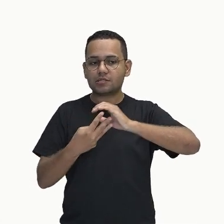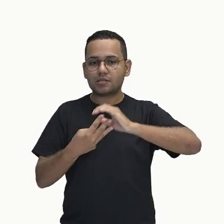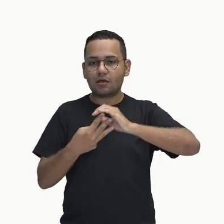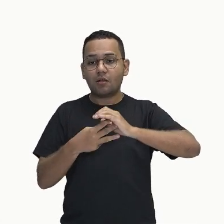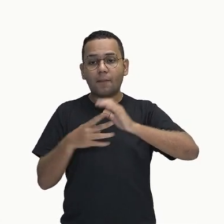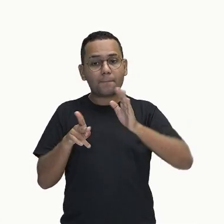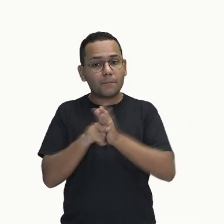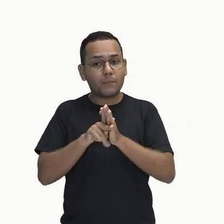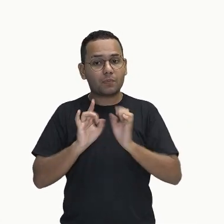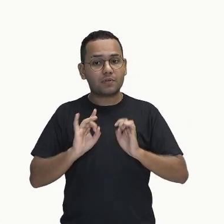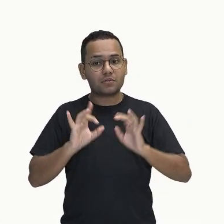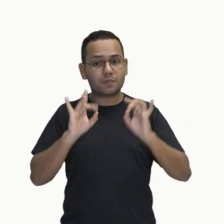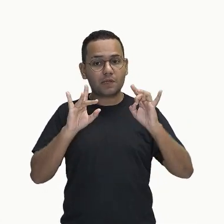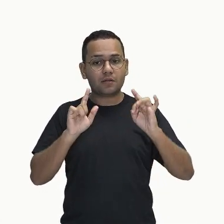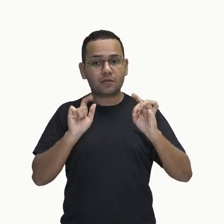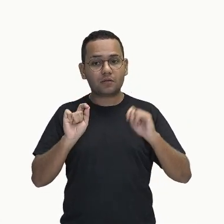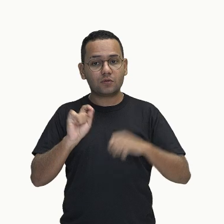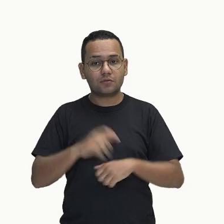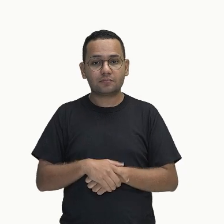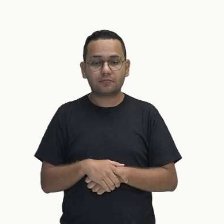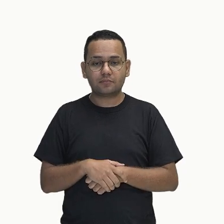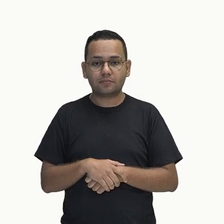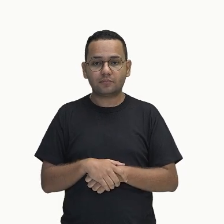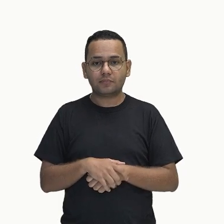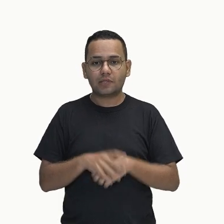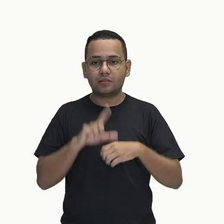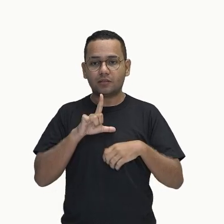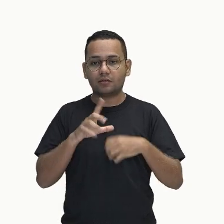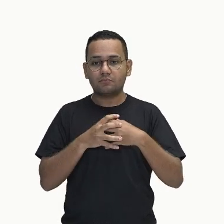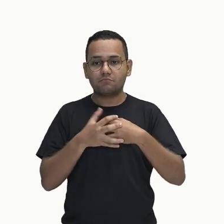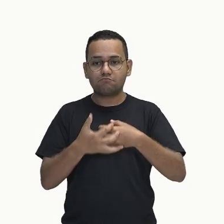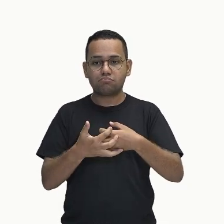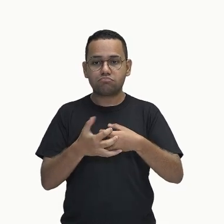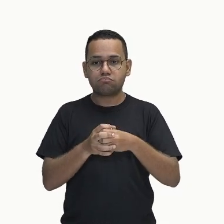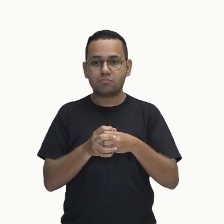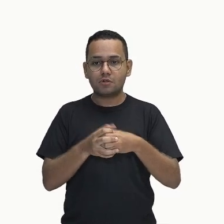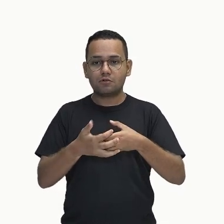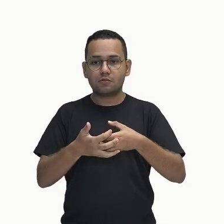que acontece aquele nosso movimento de contração.